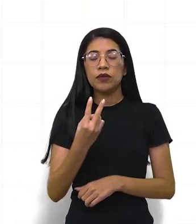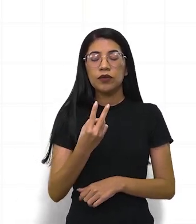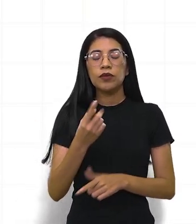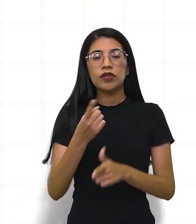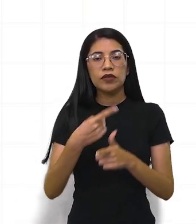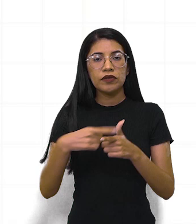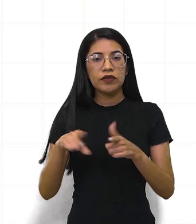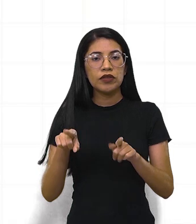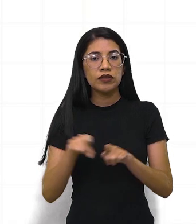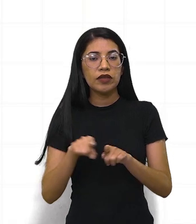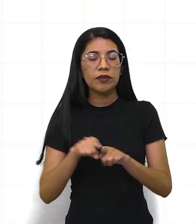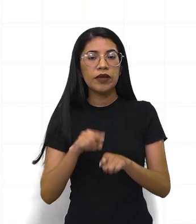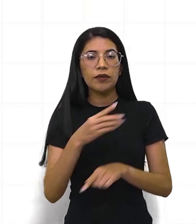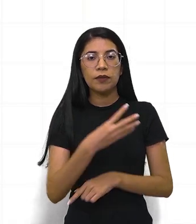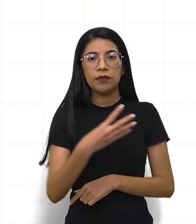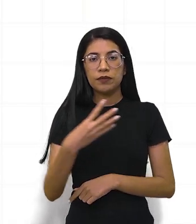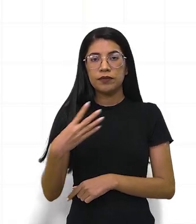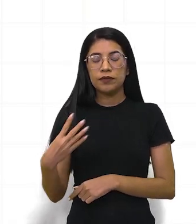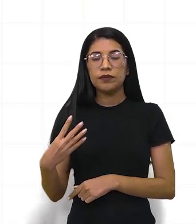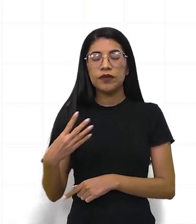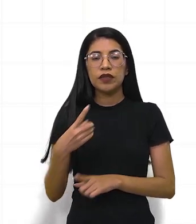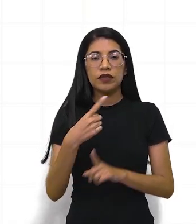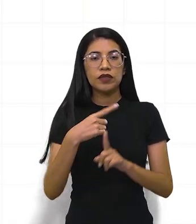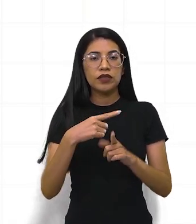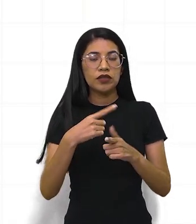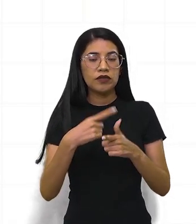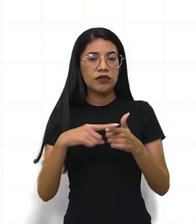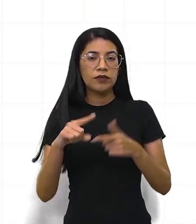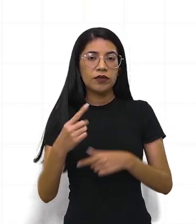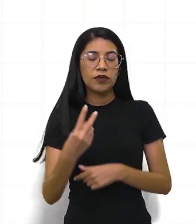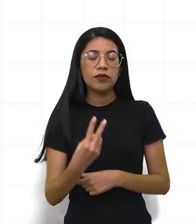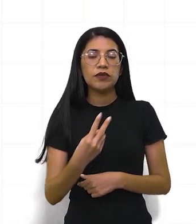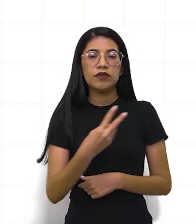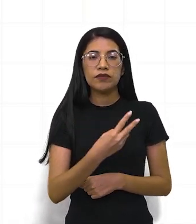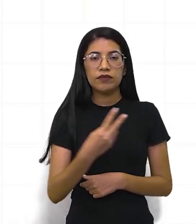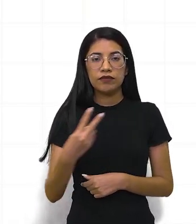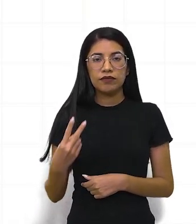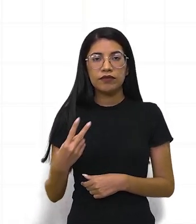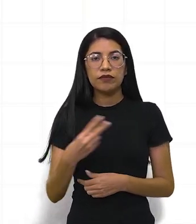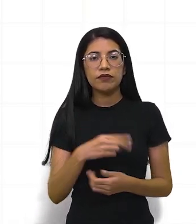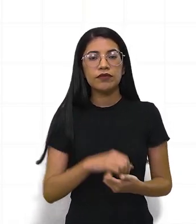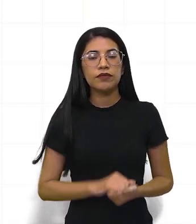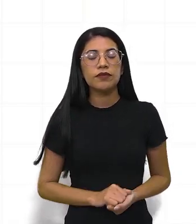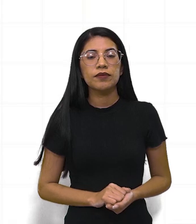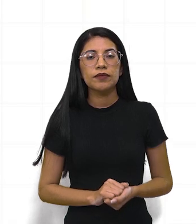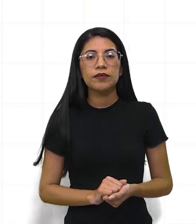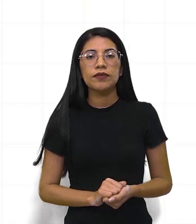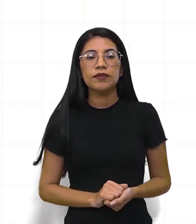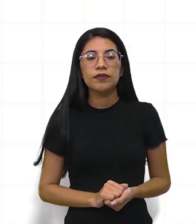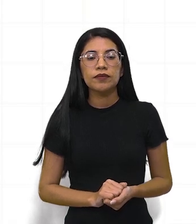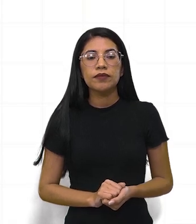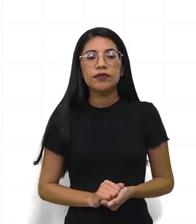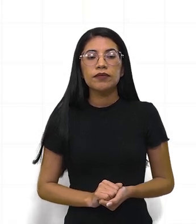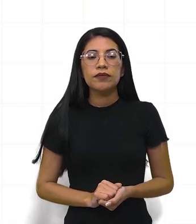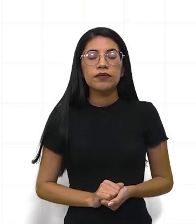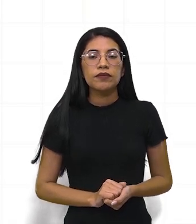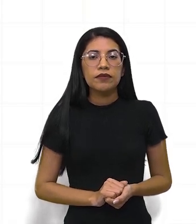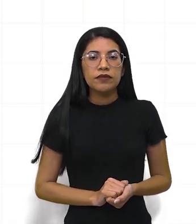divisor de 44. 44 dividido por 2 é igual a 22. Assim também